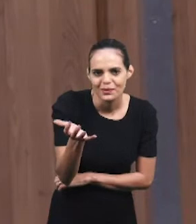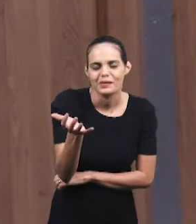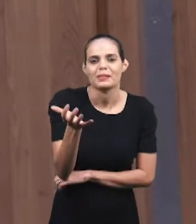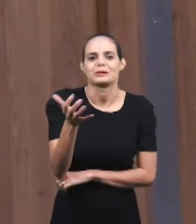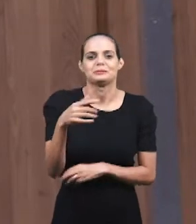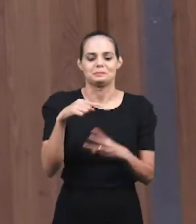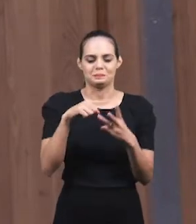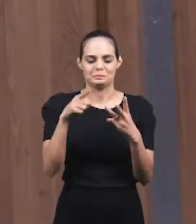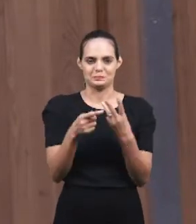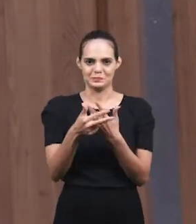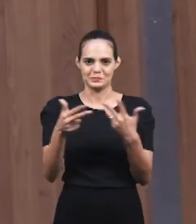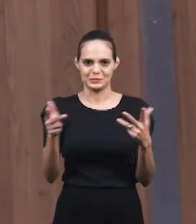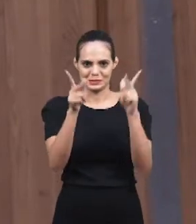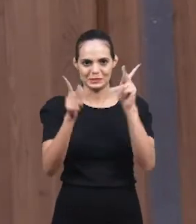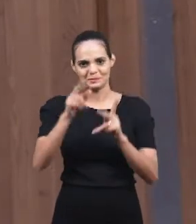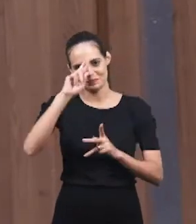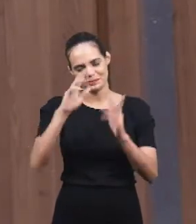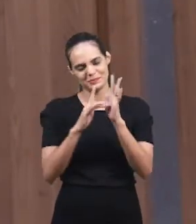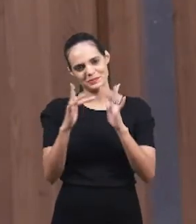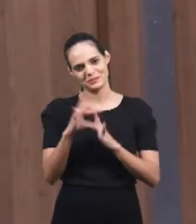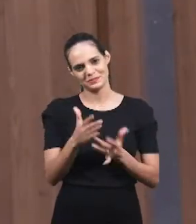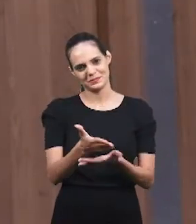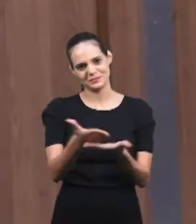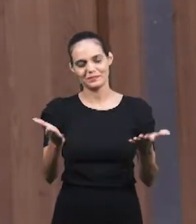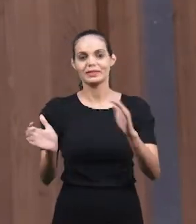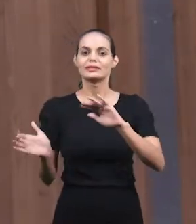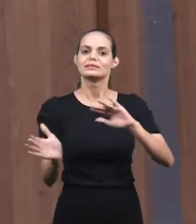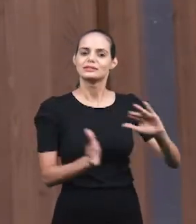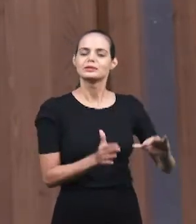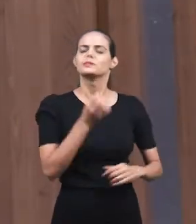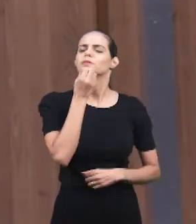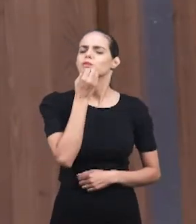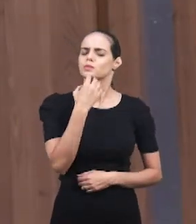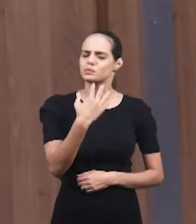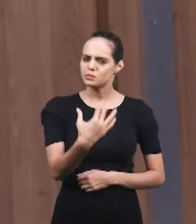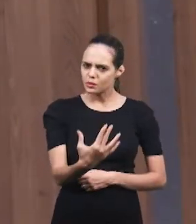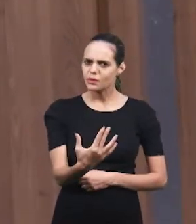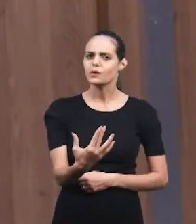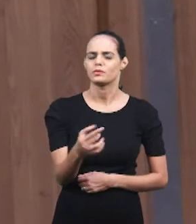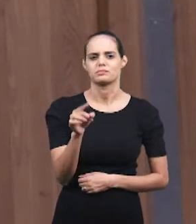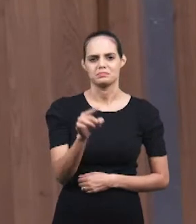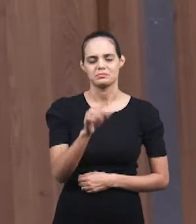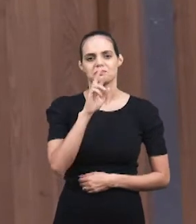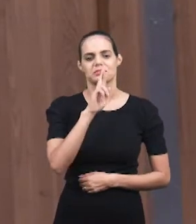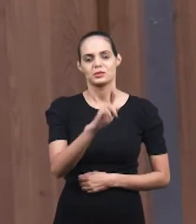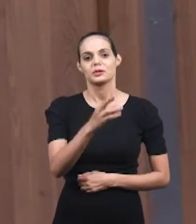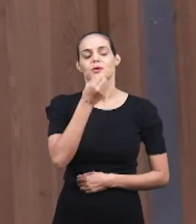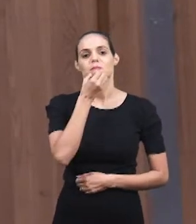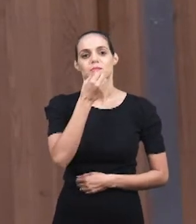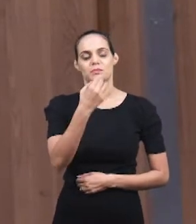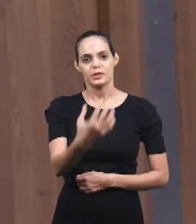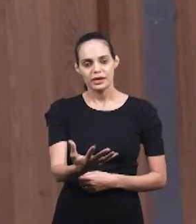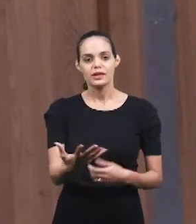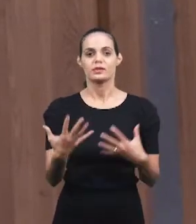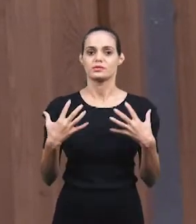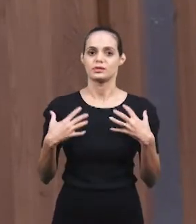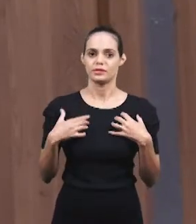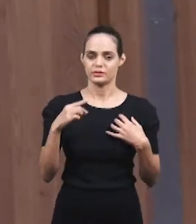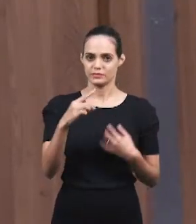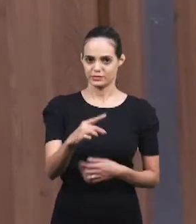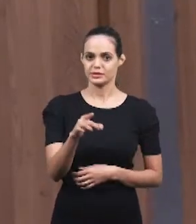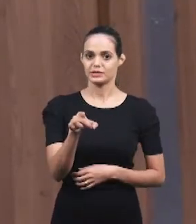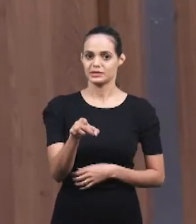Luan, muito bem respondido ali, a pergunta que foi feita a você, né? Muito bem colocado ali, a maneira como você atendeu